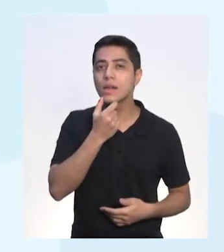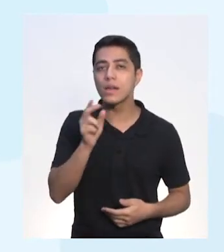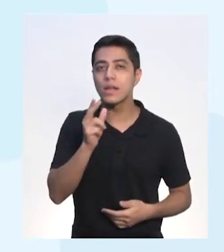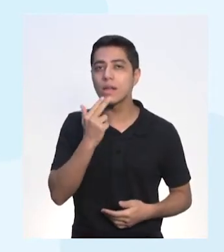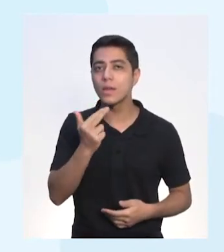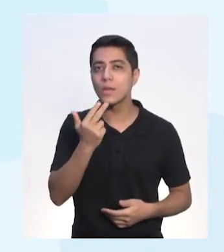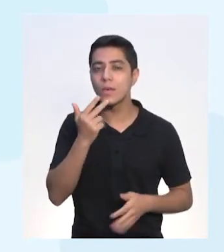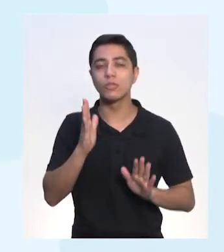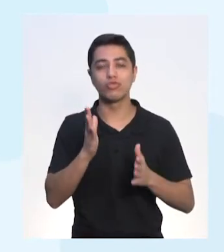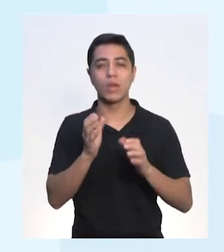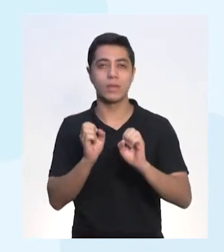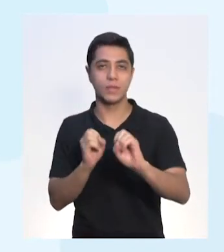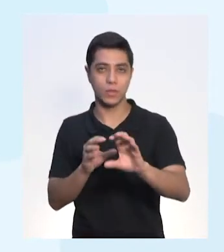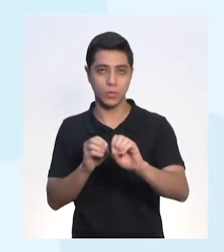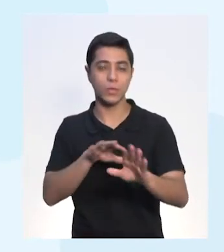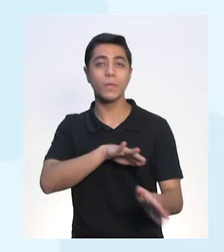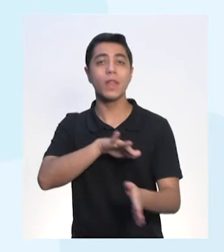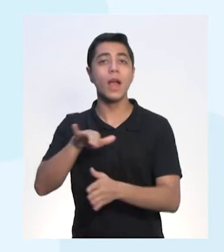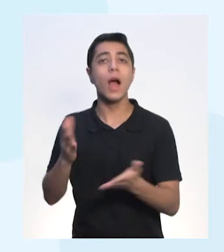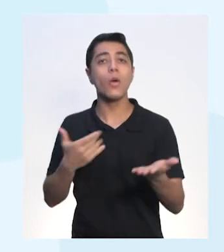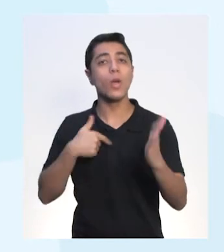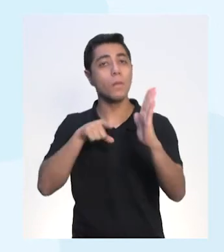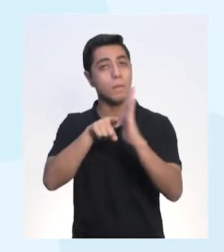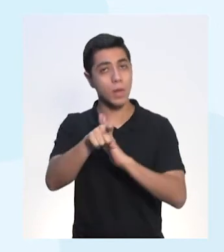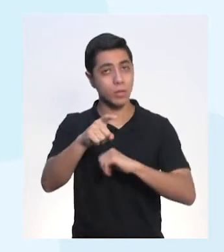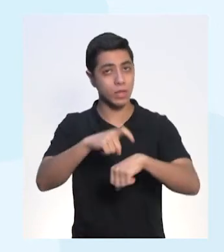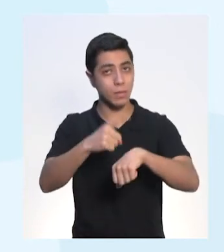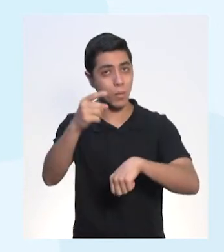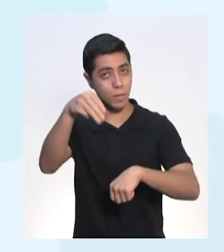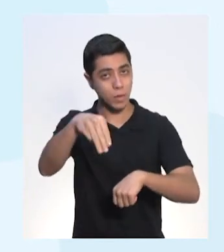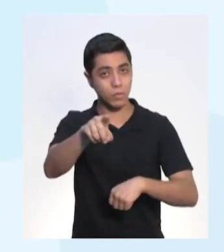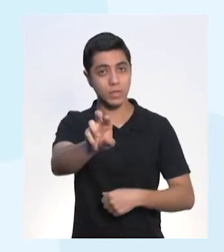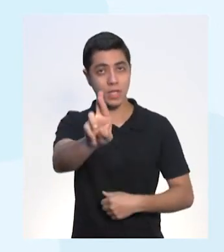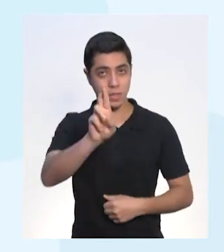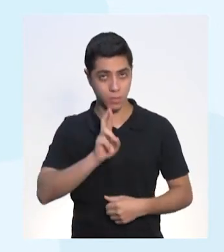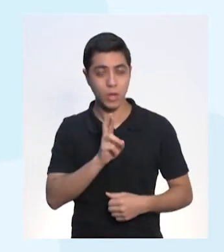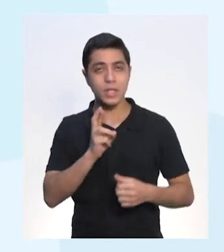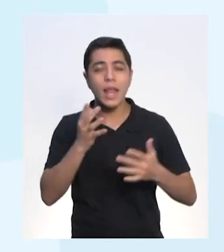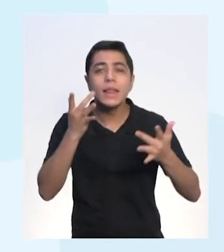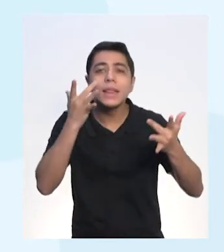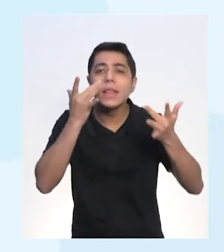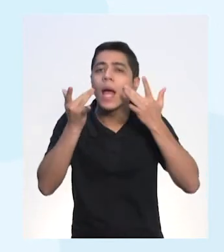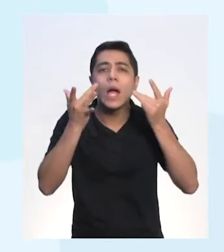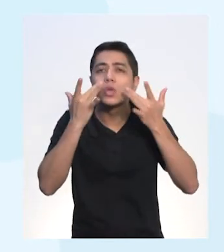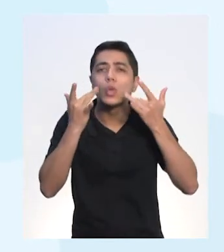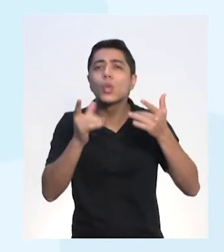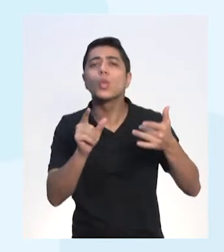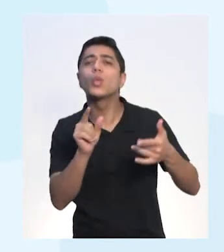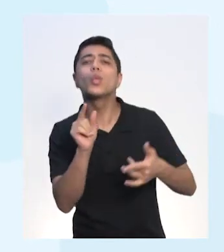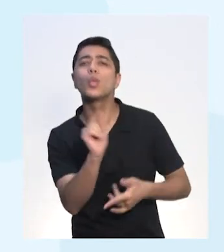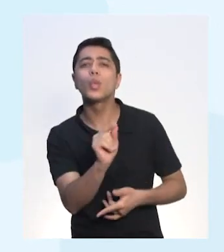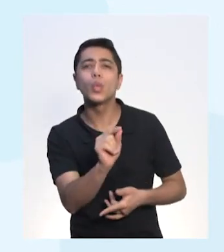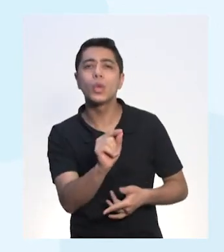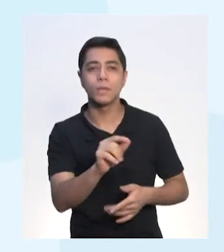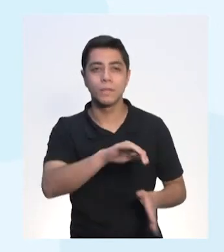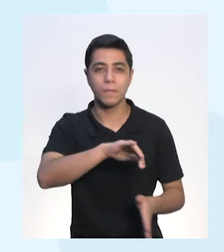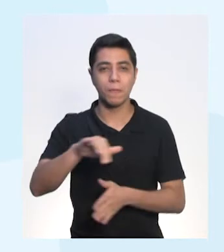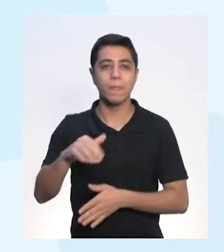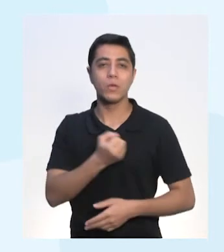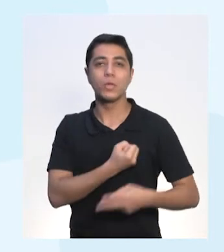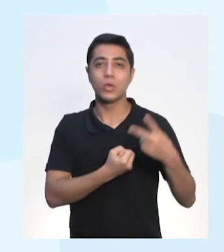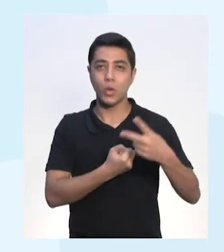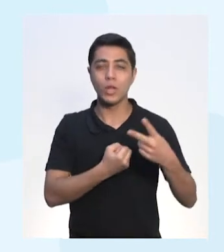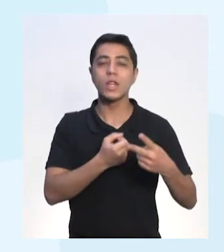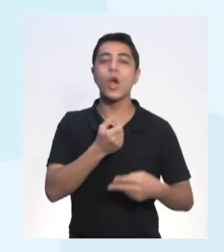que vocês me respondam em um minutinho aí. O que vocês acham para vocês que é teatro? O que é teatro? Qual é a diferença entre comédia